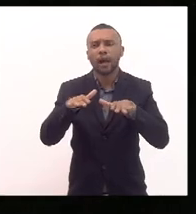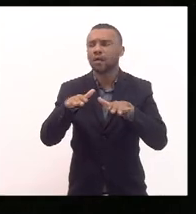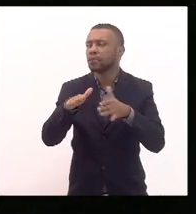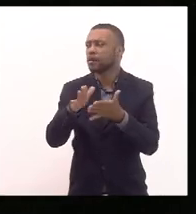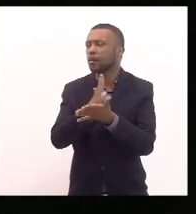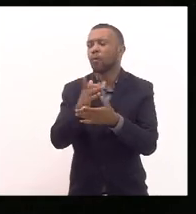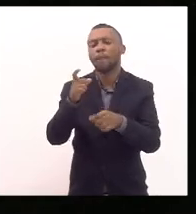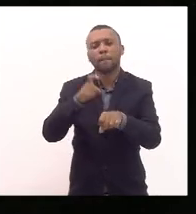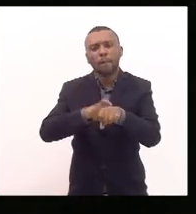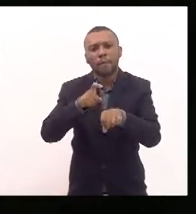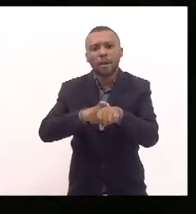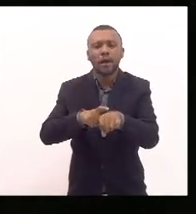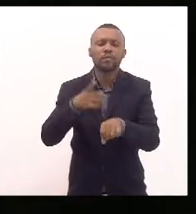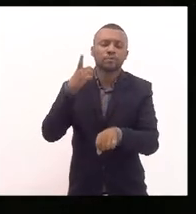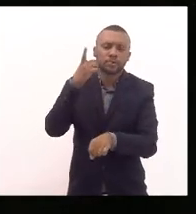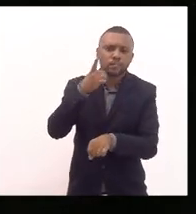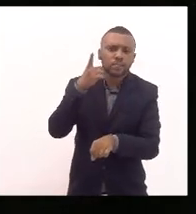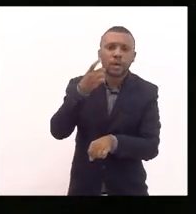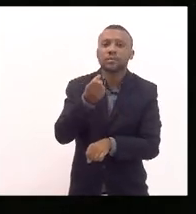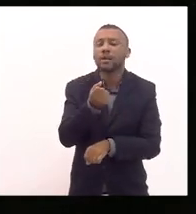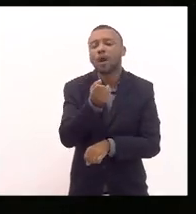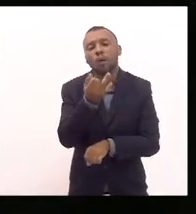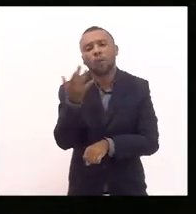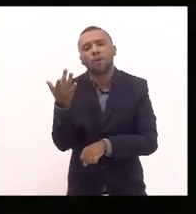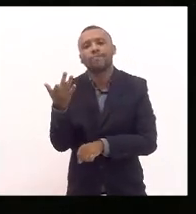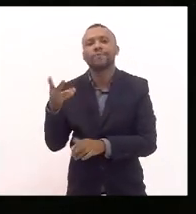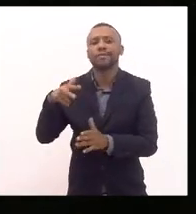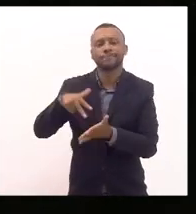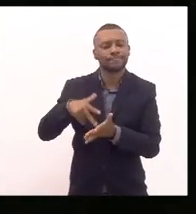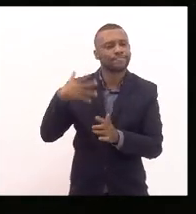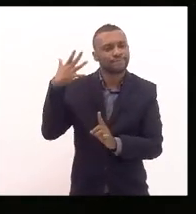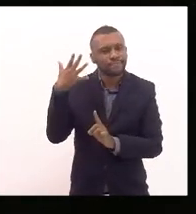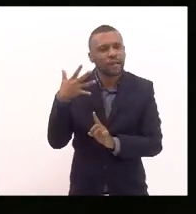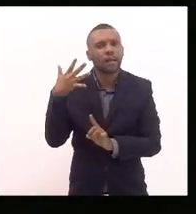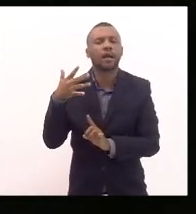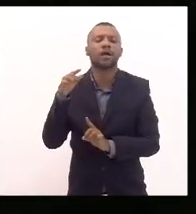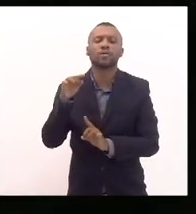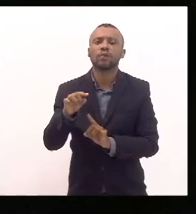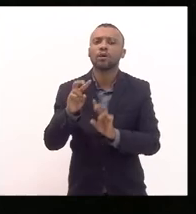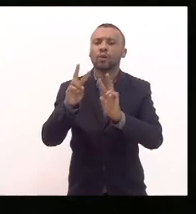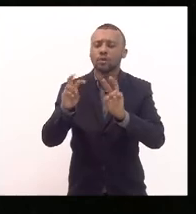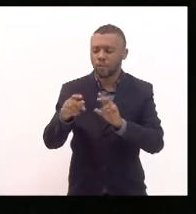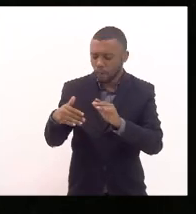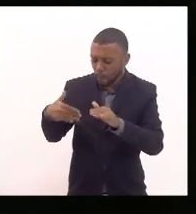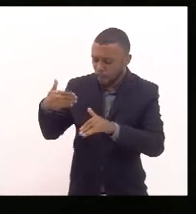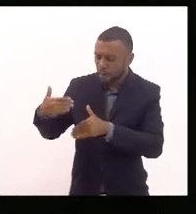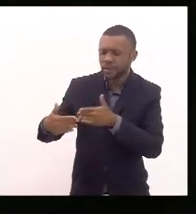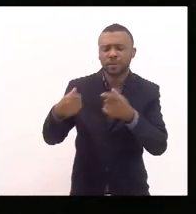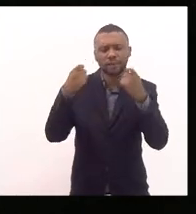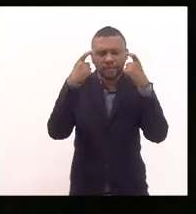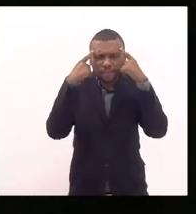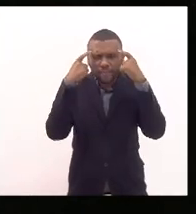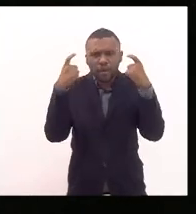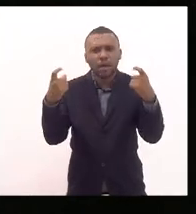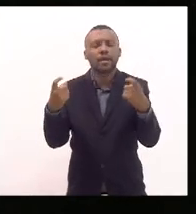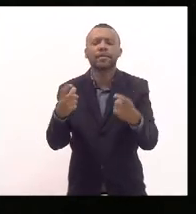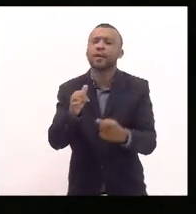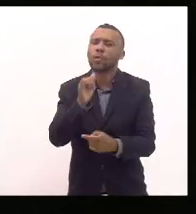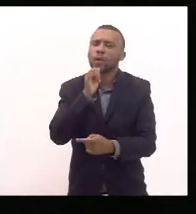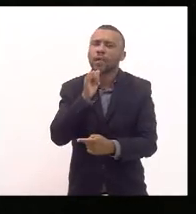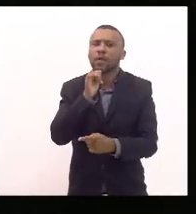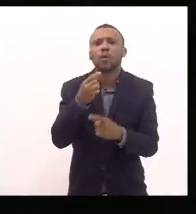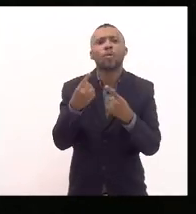momento alguma Deputado algum Deputado vem falar do processo de violência contra por exemplo